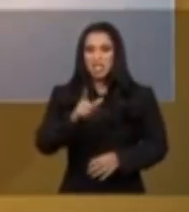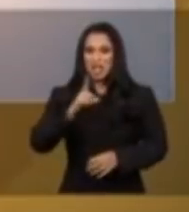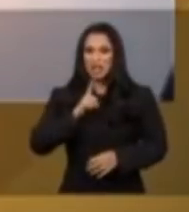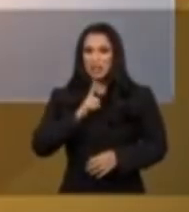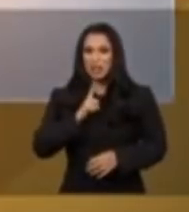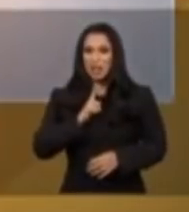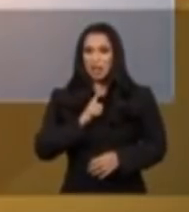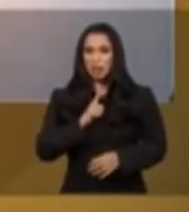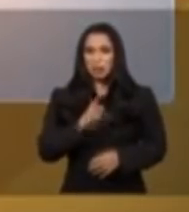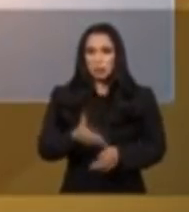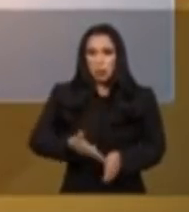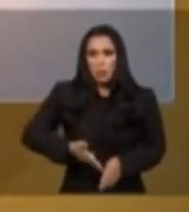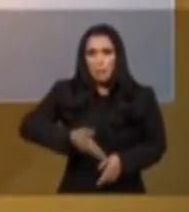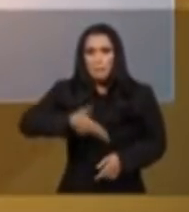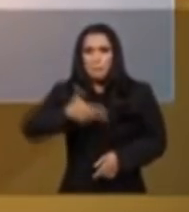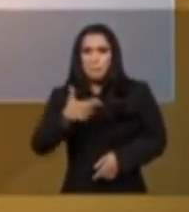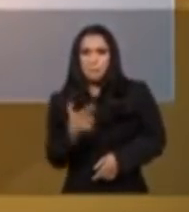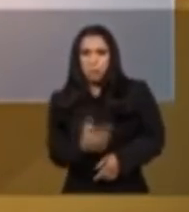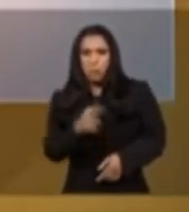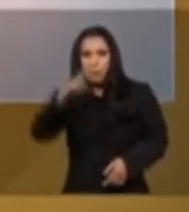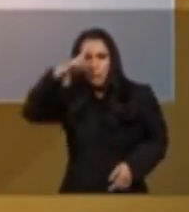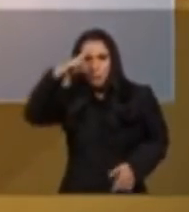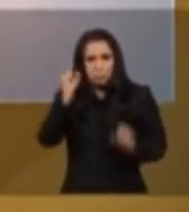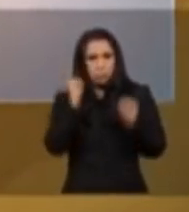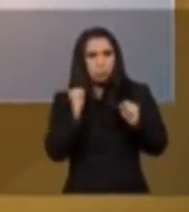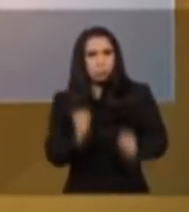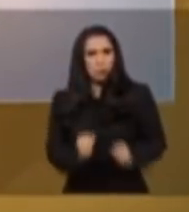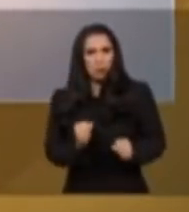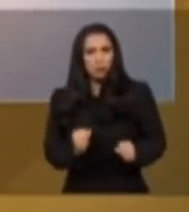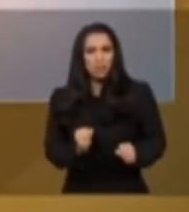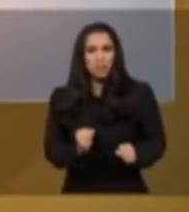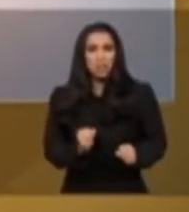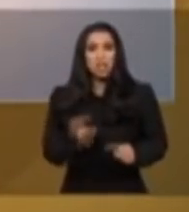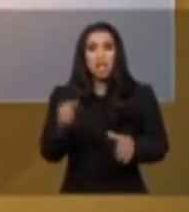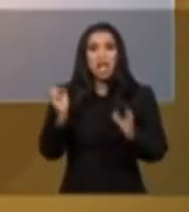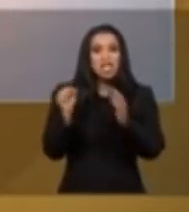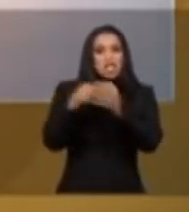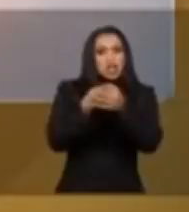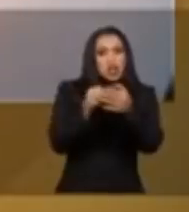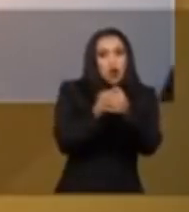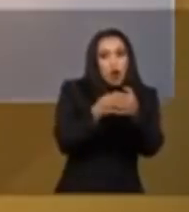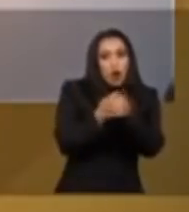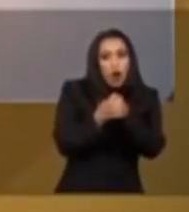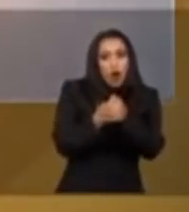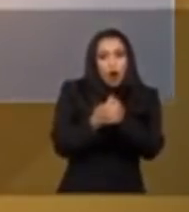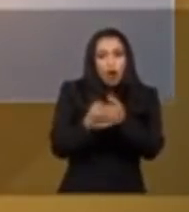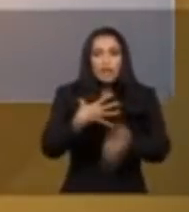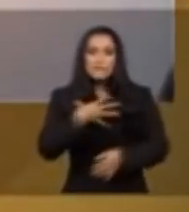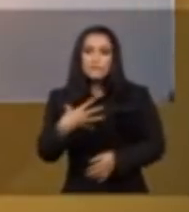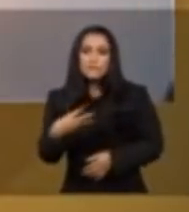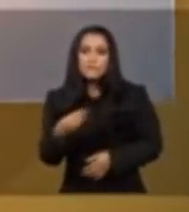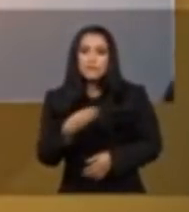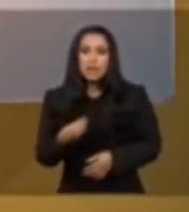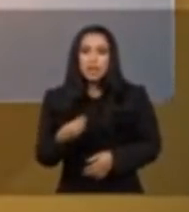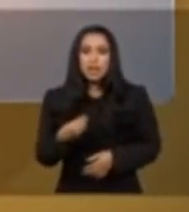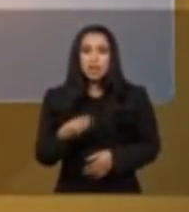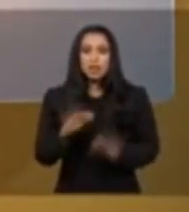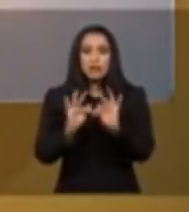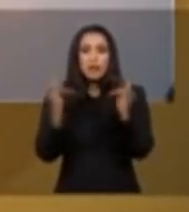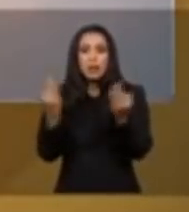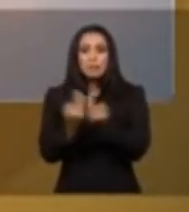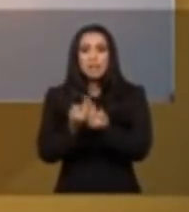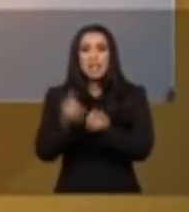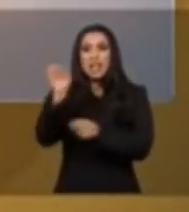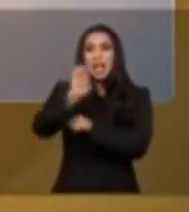poder armas e munição de grosso calibre. Esconda seus filhos e parentes bem escondidos na Europa, porque